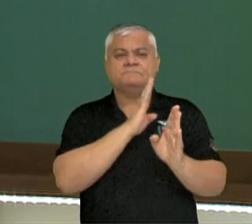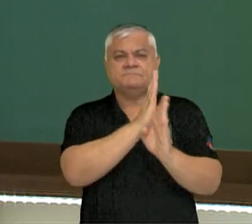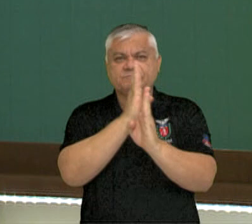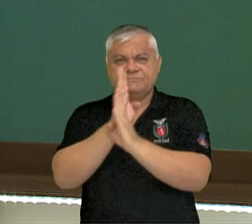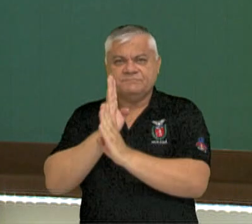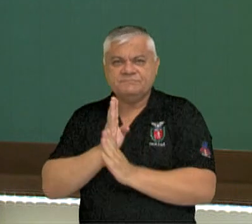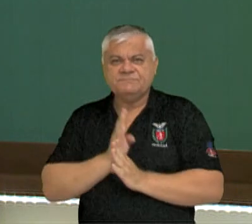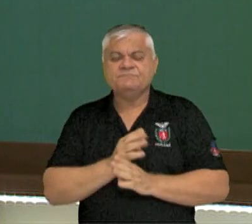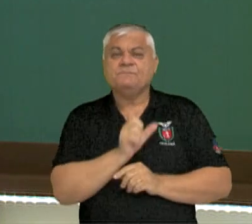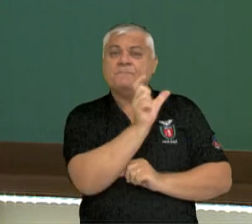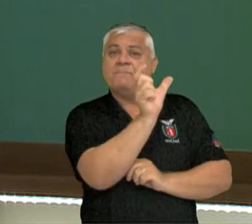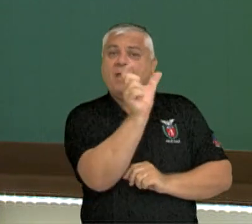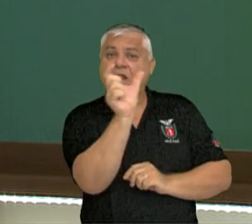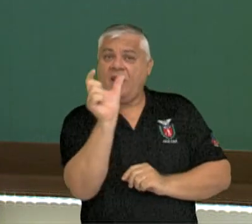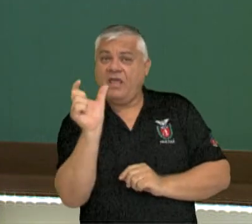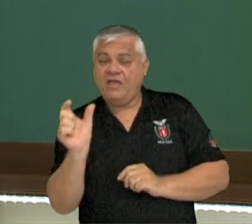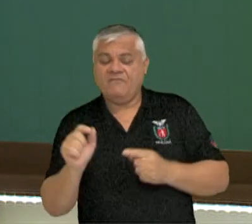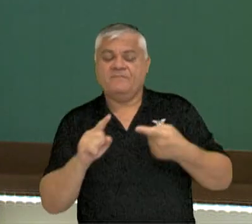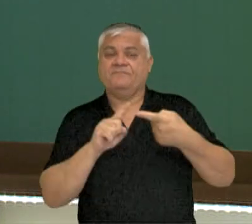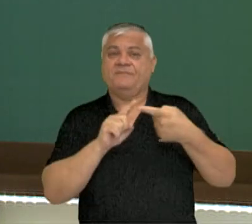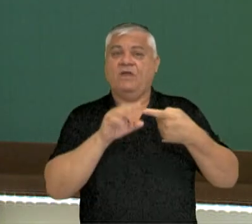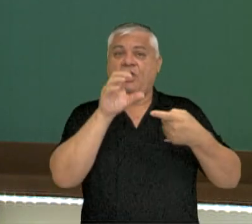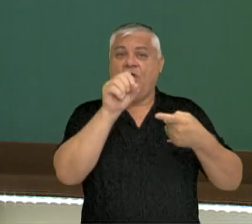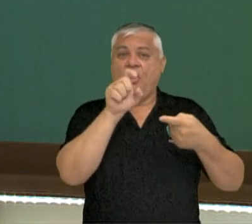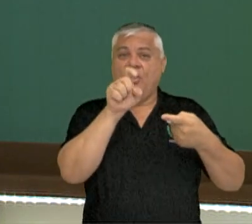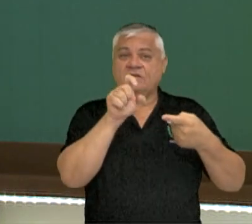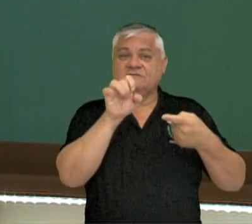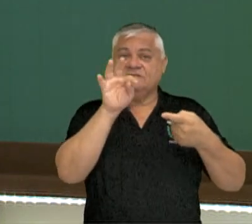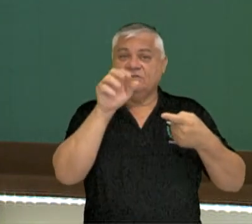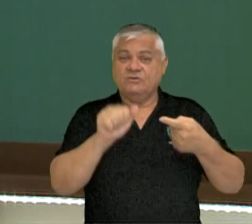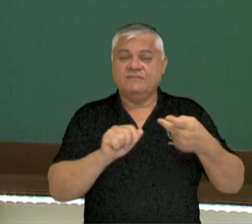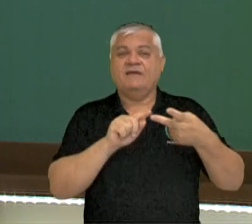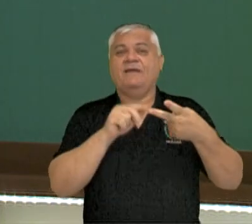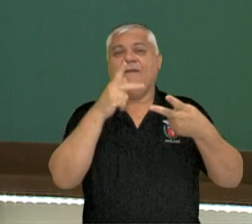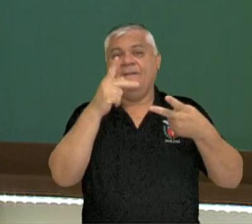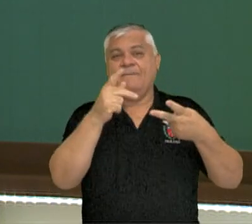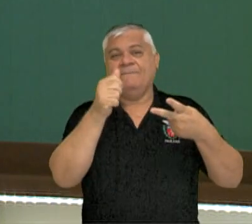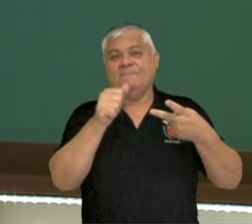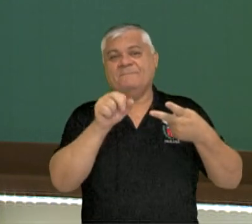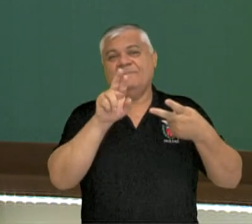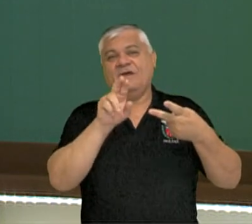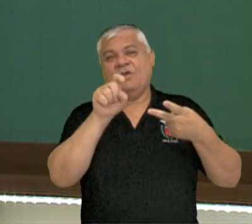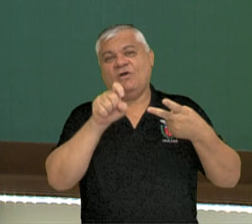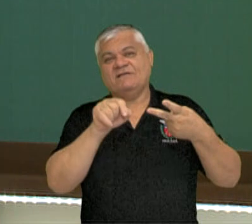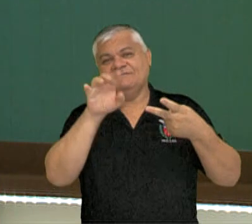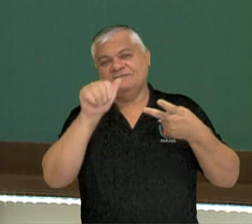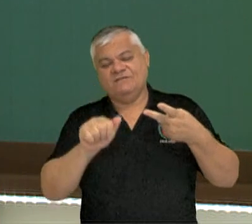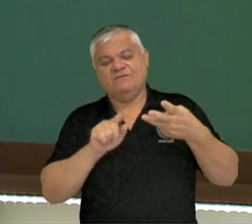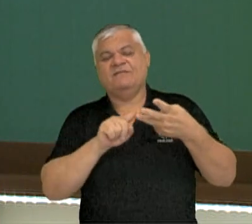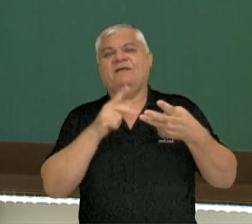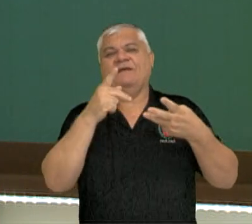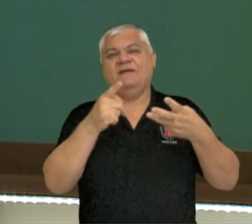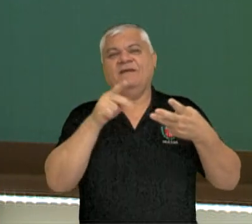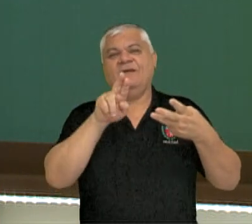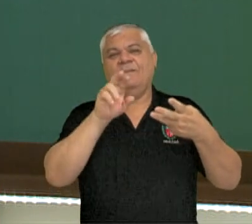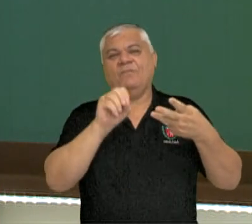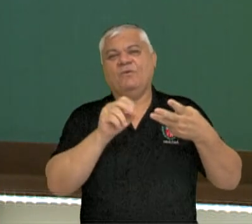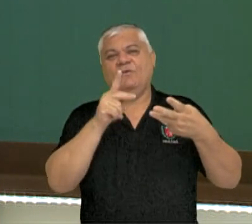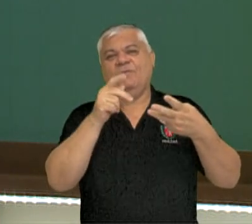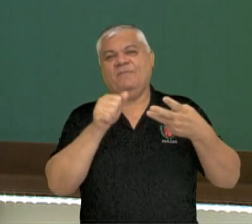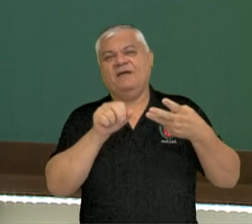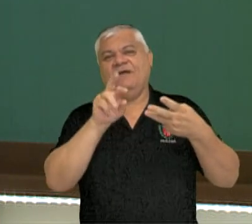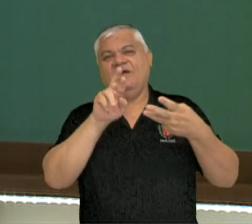das palavras, né, que vão ser acentuadas ou não, né, de acordo com certas regras. Então,